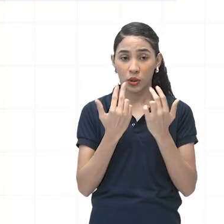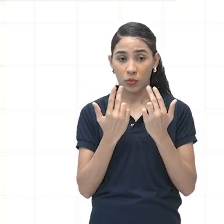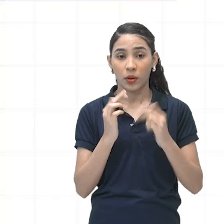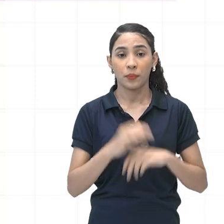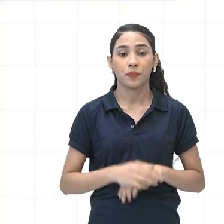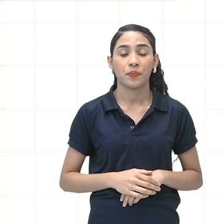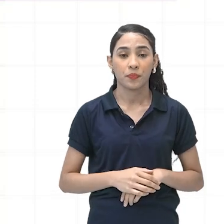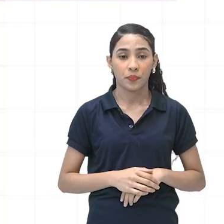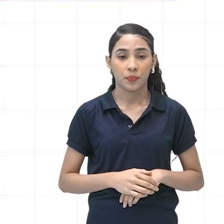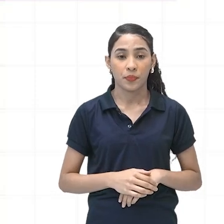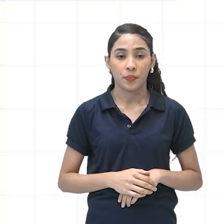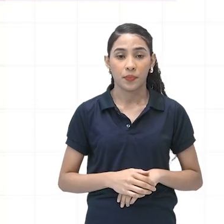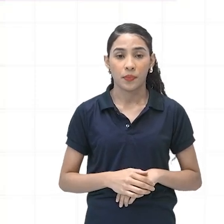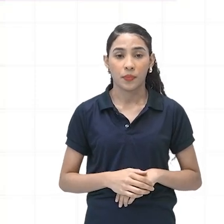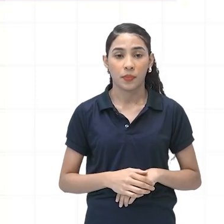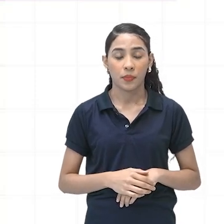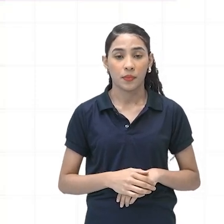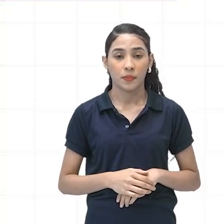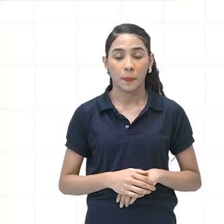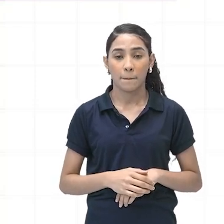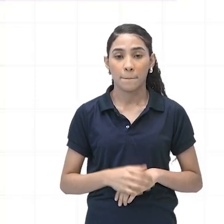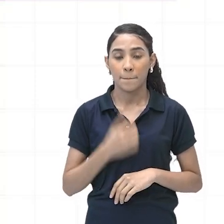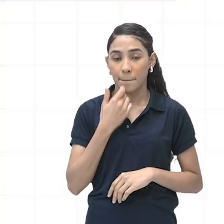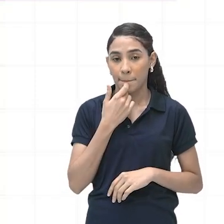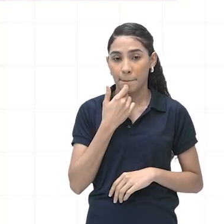ó, mesmo número natural,